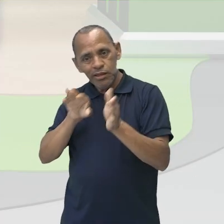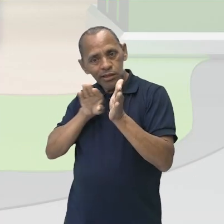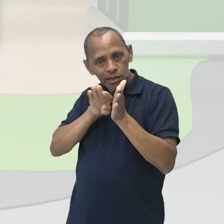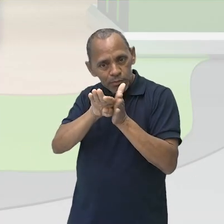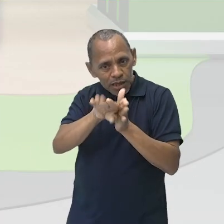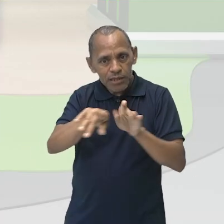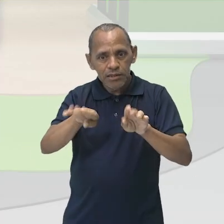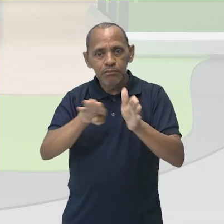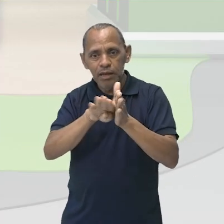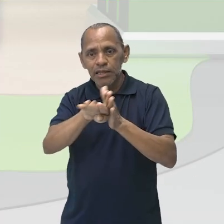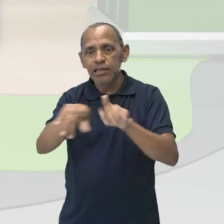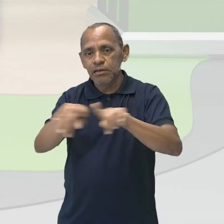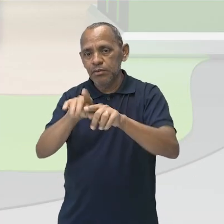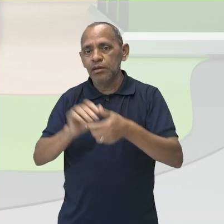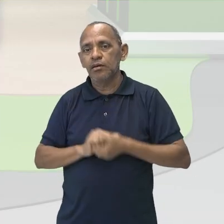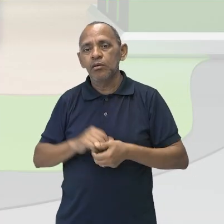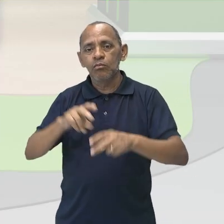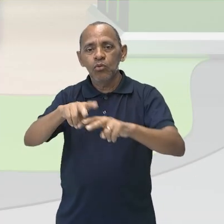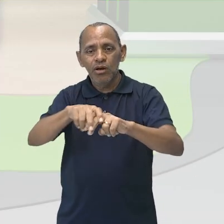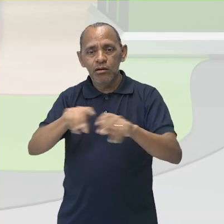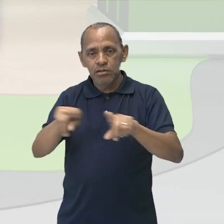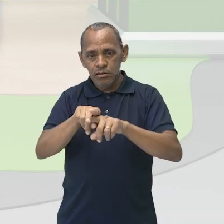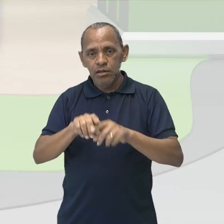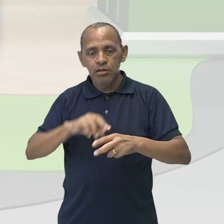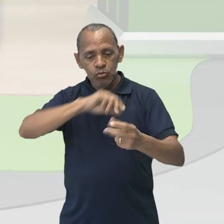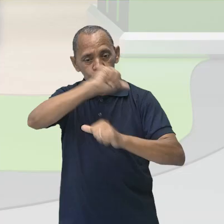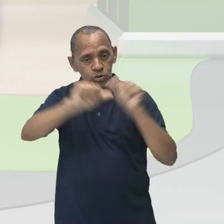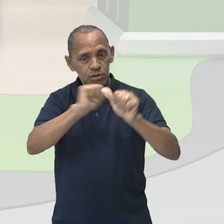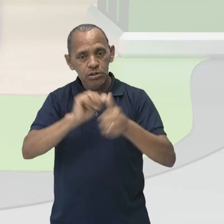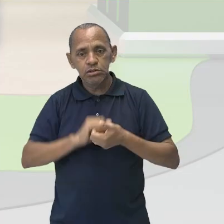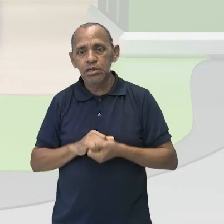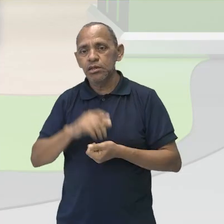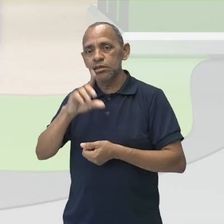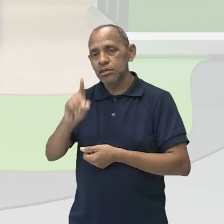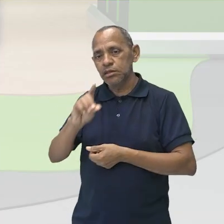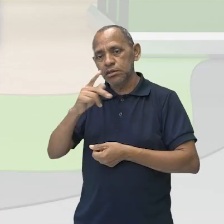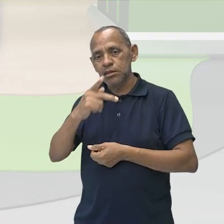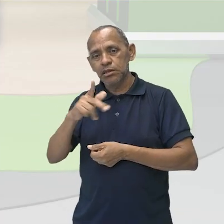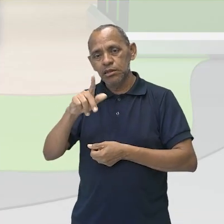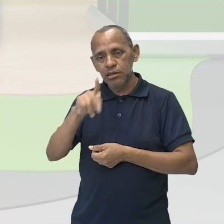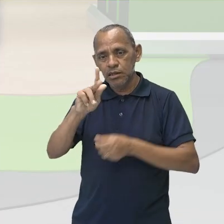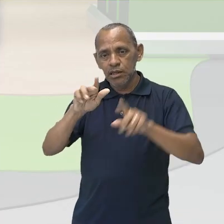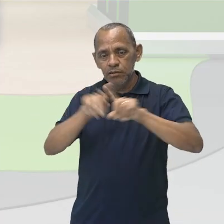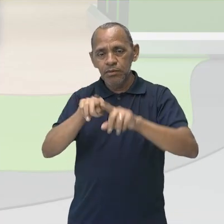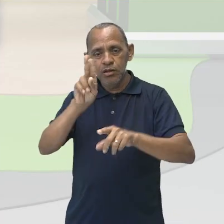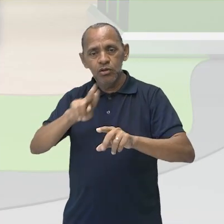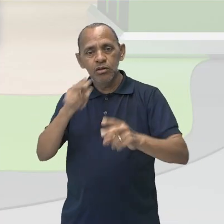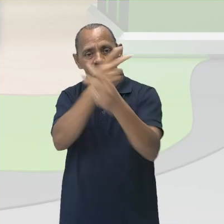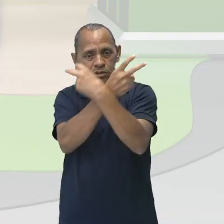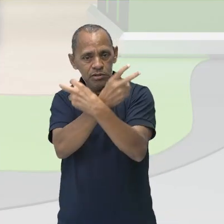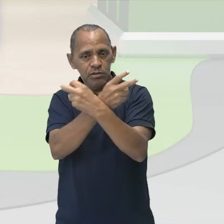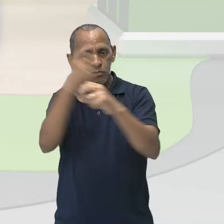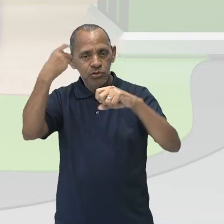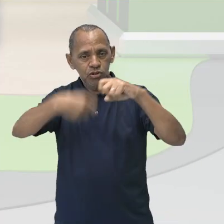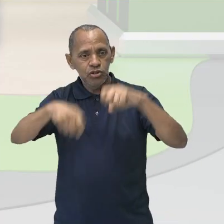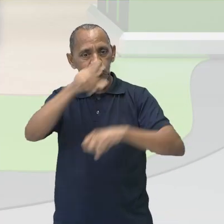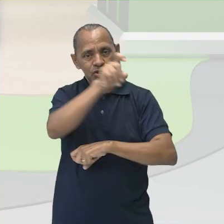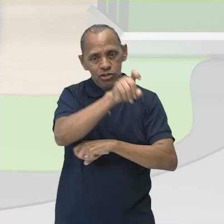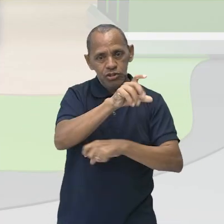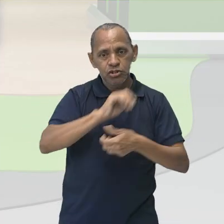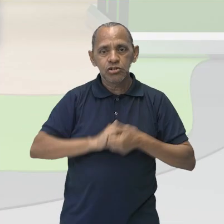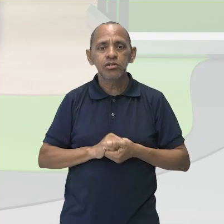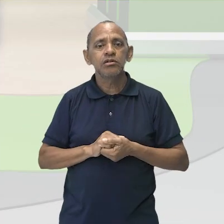Essa condição é causada por mutações no gene BTK, que está localizado no cromossomo sexual X, o qual